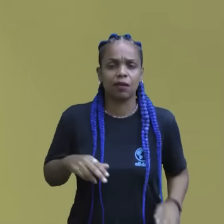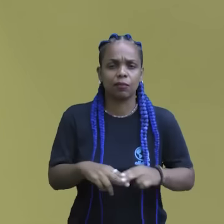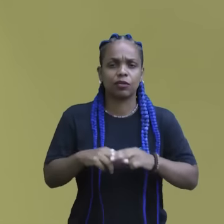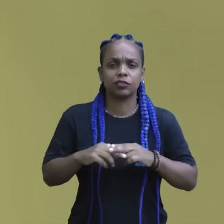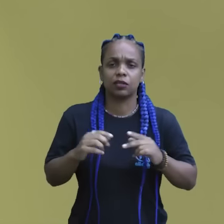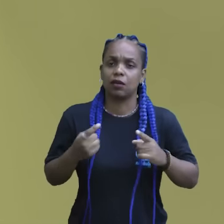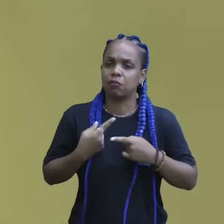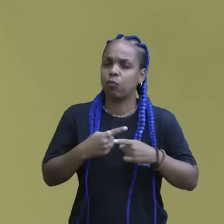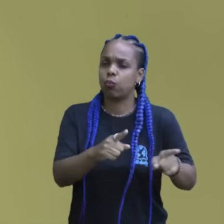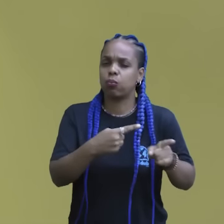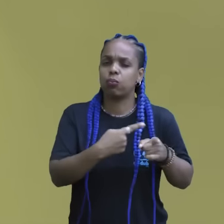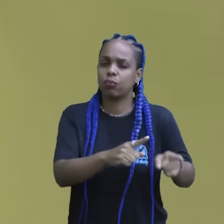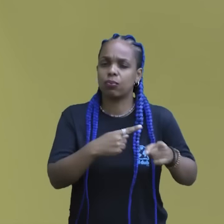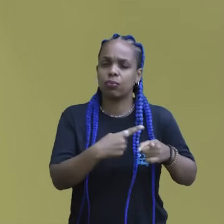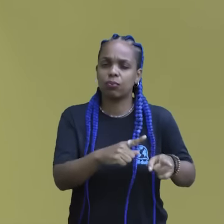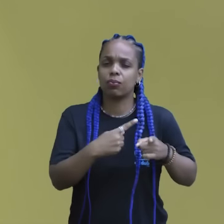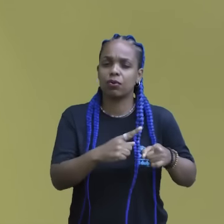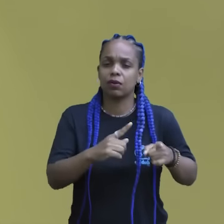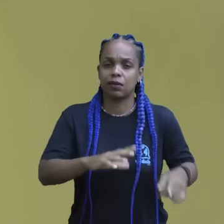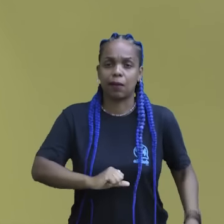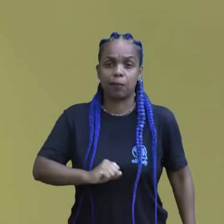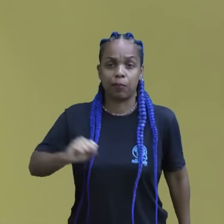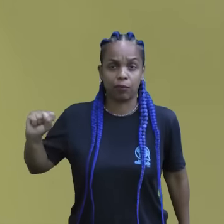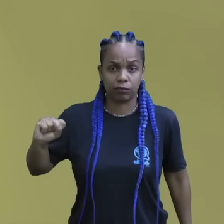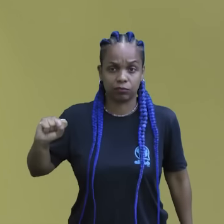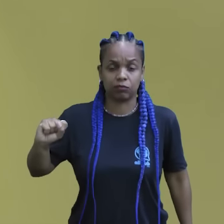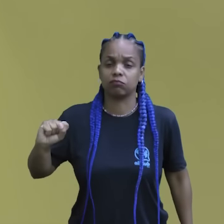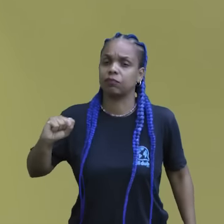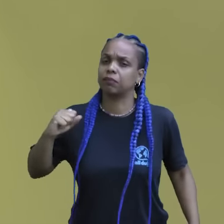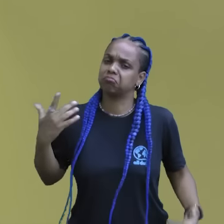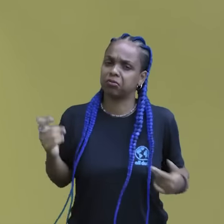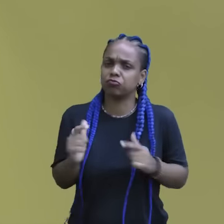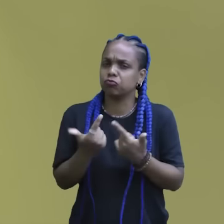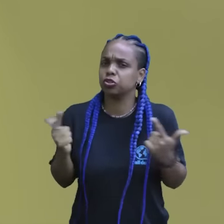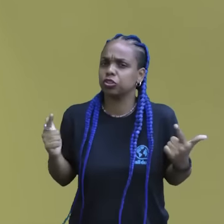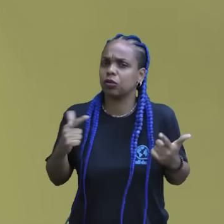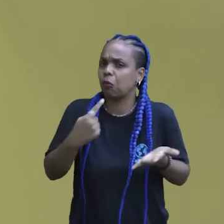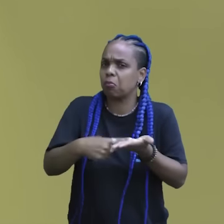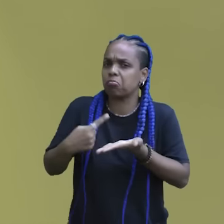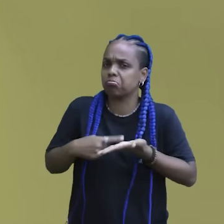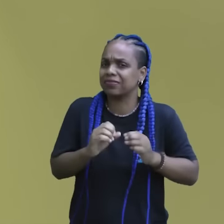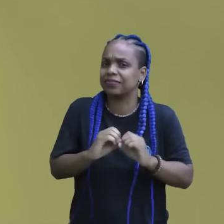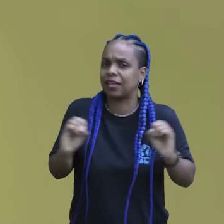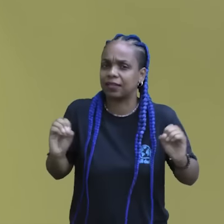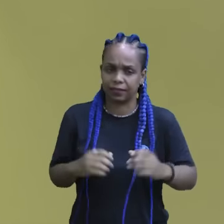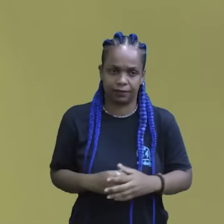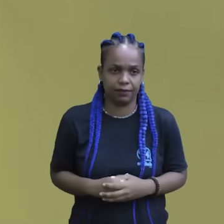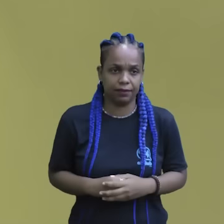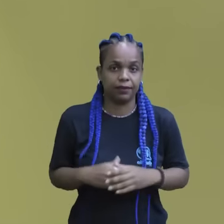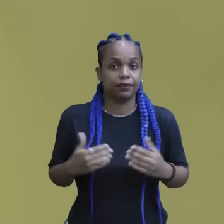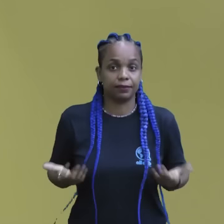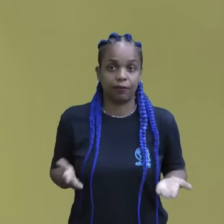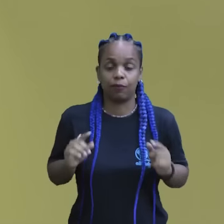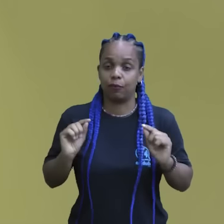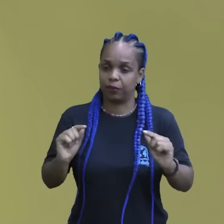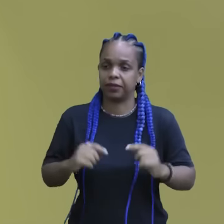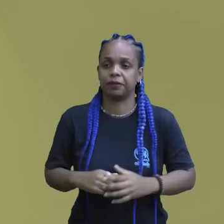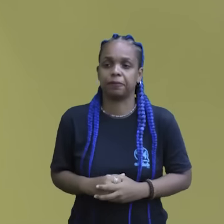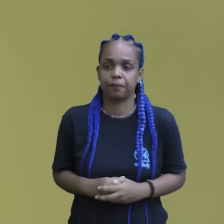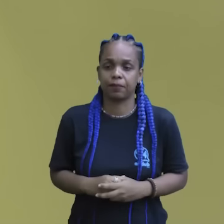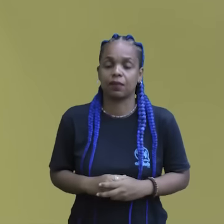então, entra a aborteira, que faz ter vontade de servir